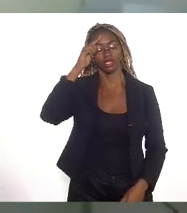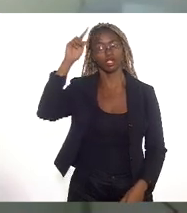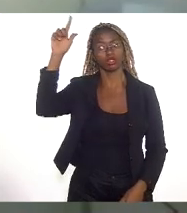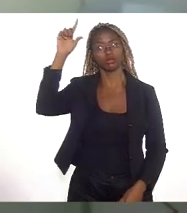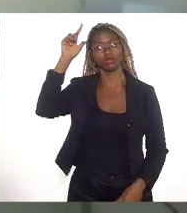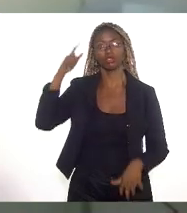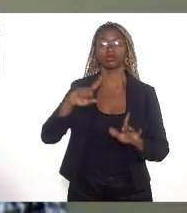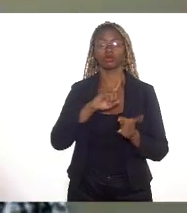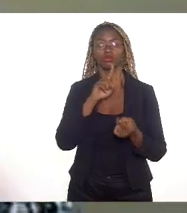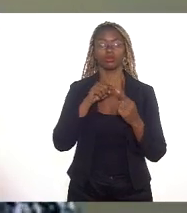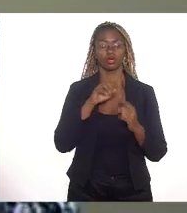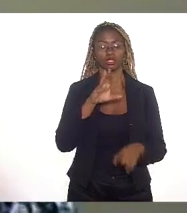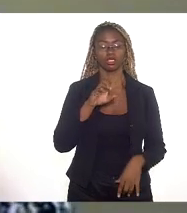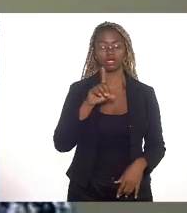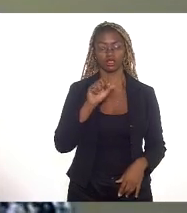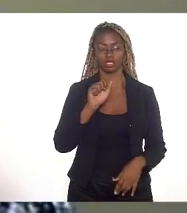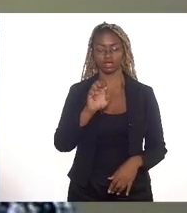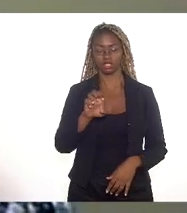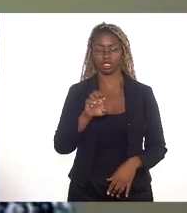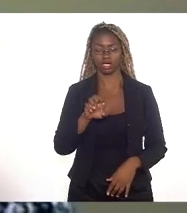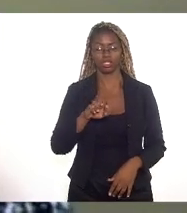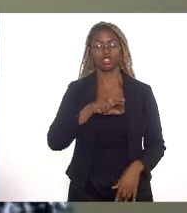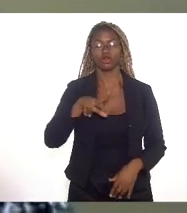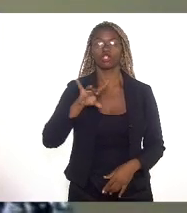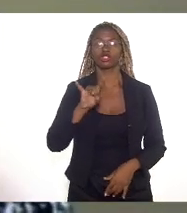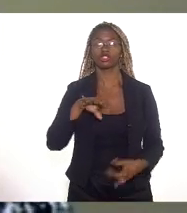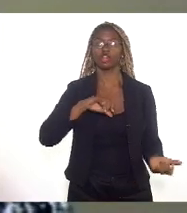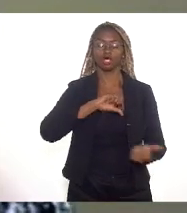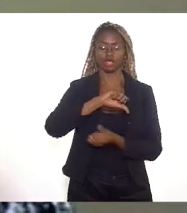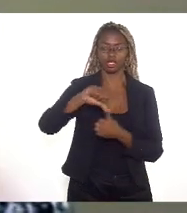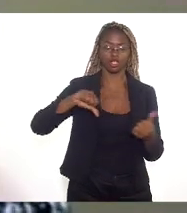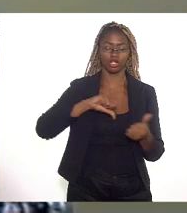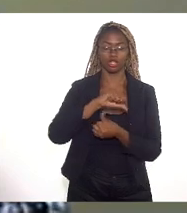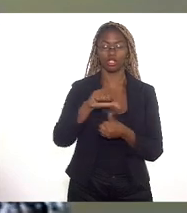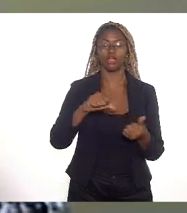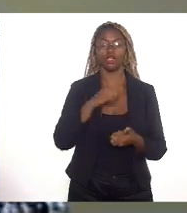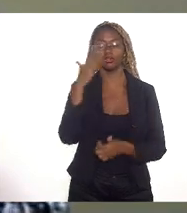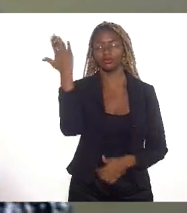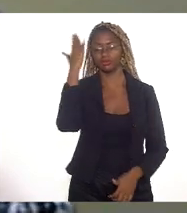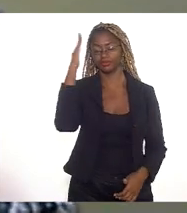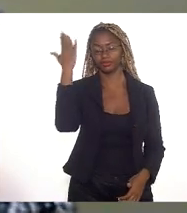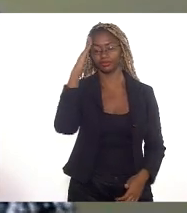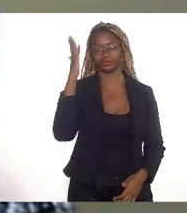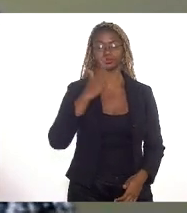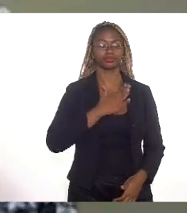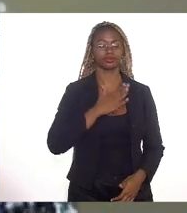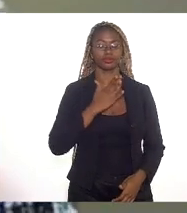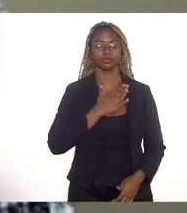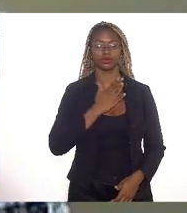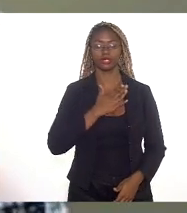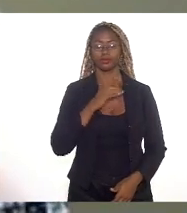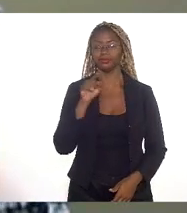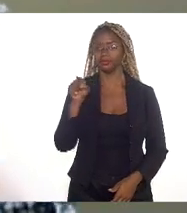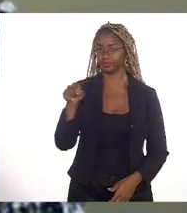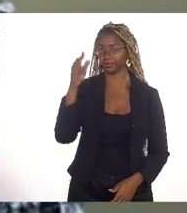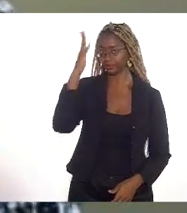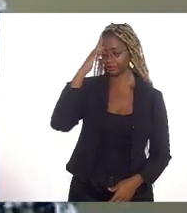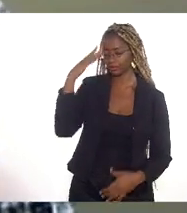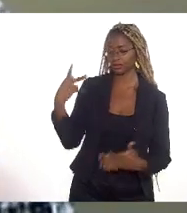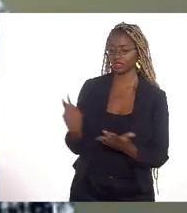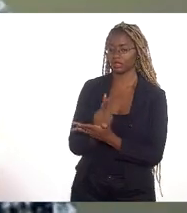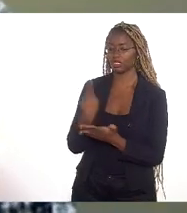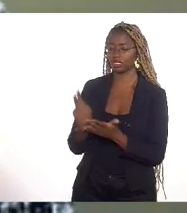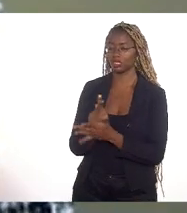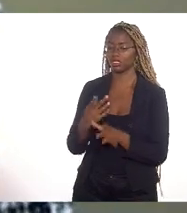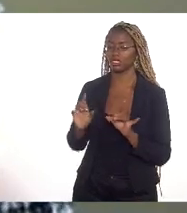refere à SEDAI, não só para renovar aqui, né, o meu entendimento que foi um equívoco a